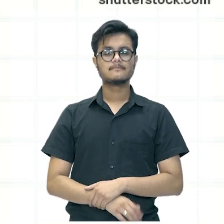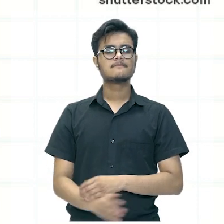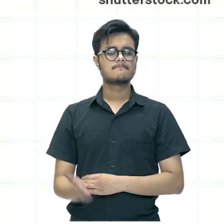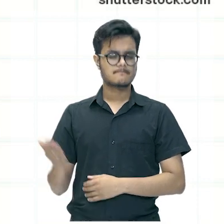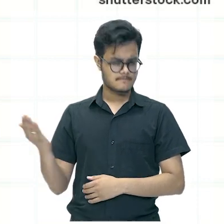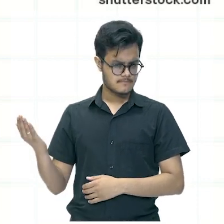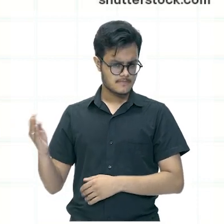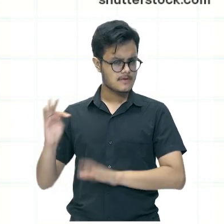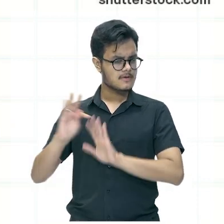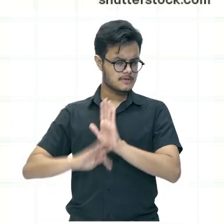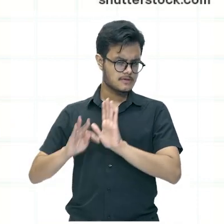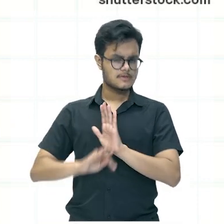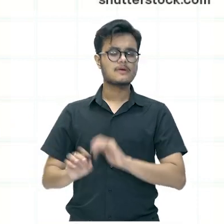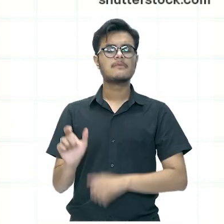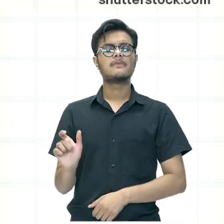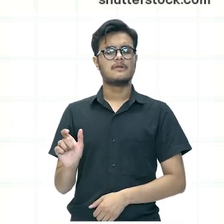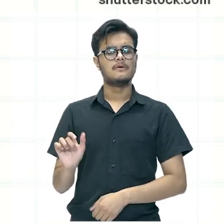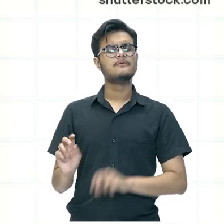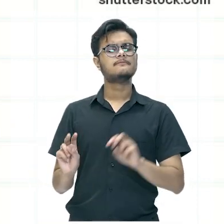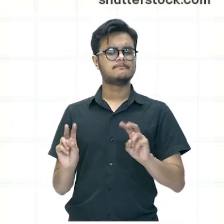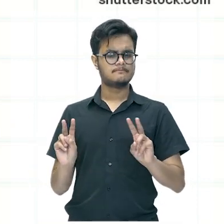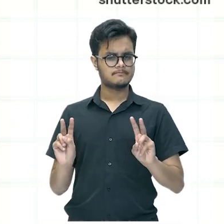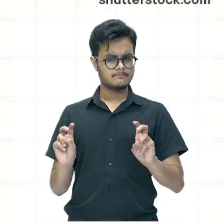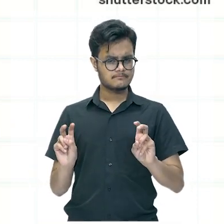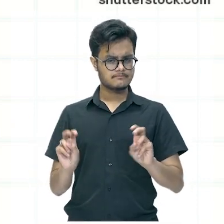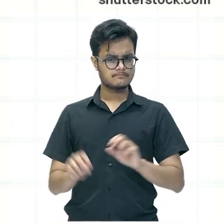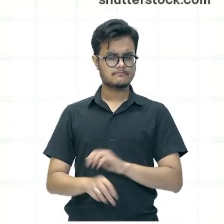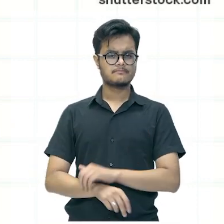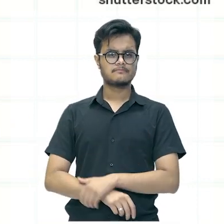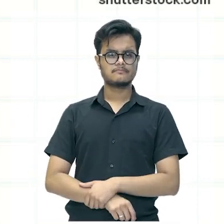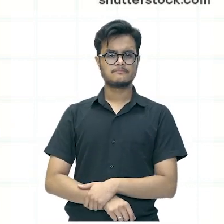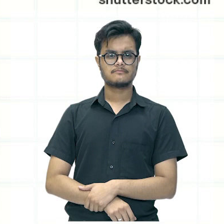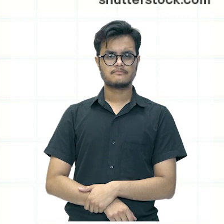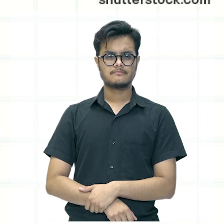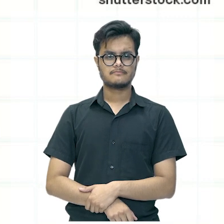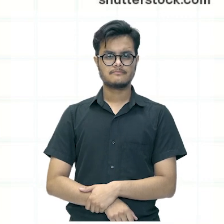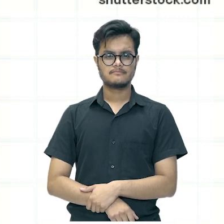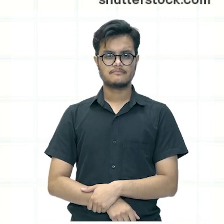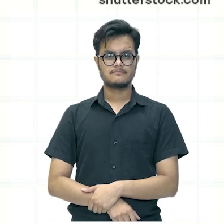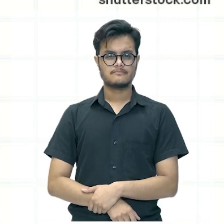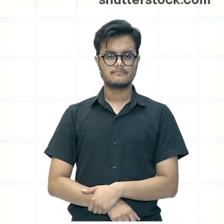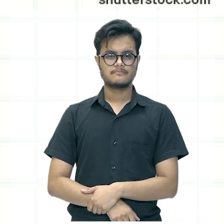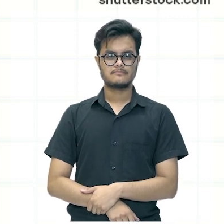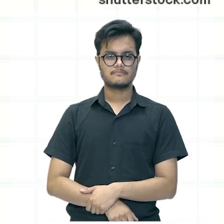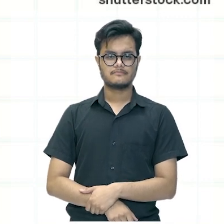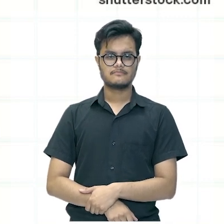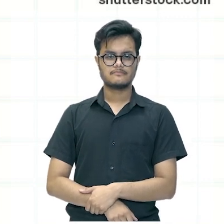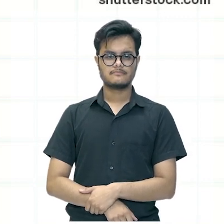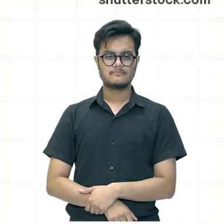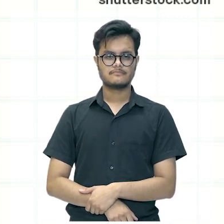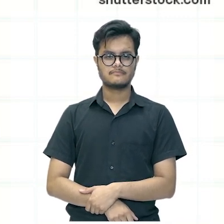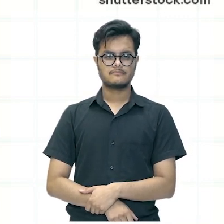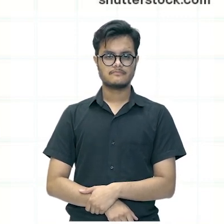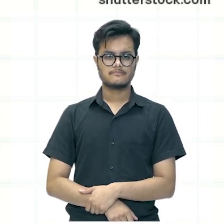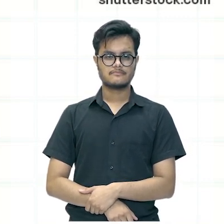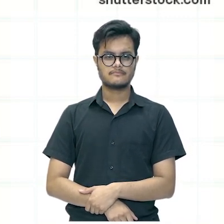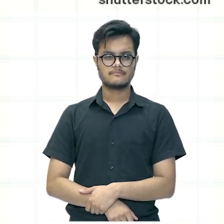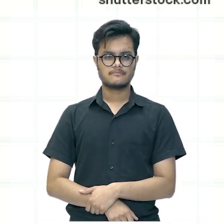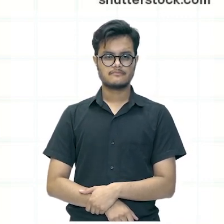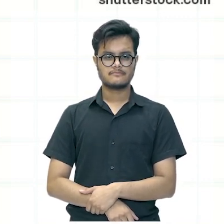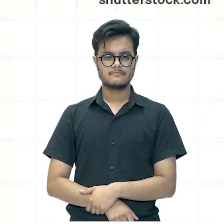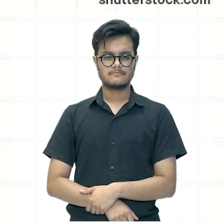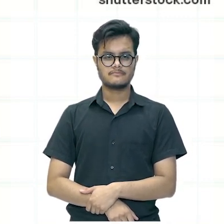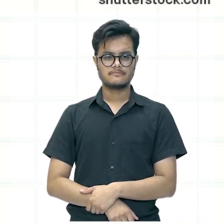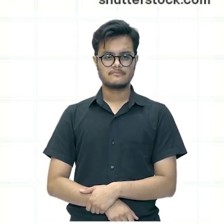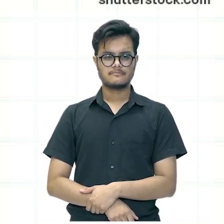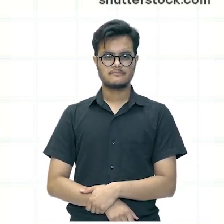relação ao nosso assunto do texto, ok? Então, o que mais? Lá para baixo de novo, ó, teen depression.